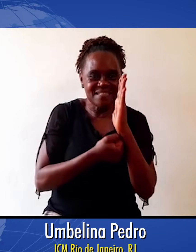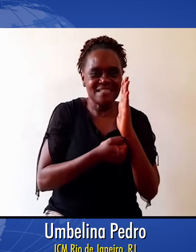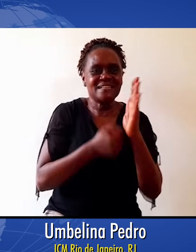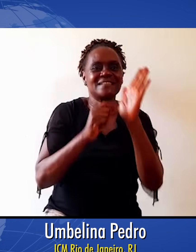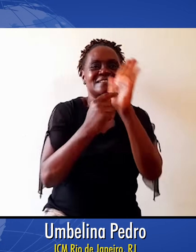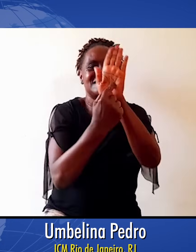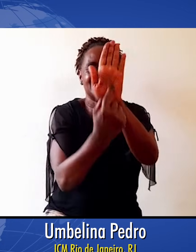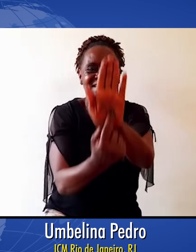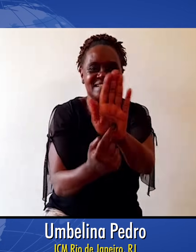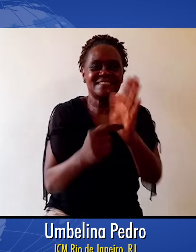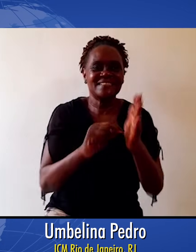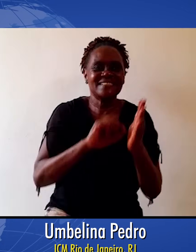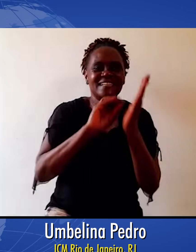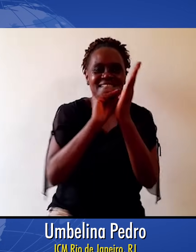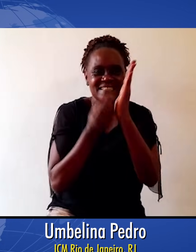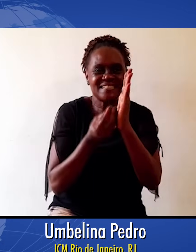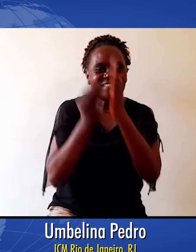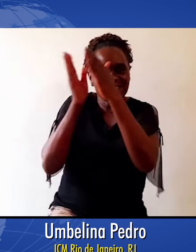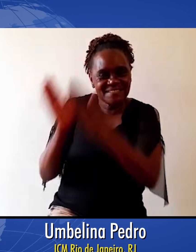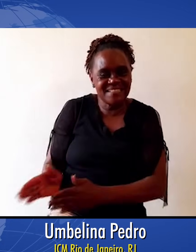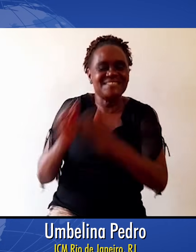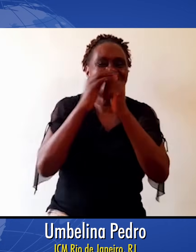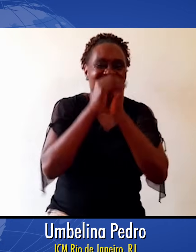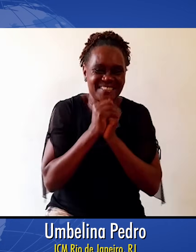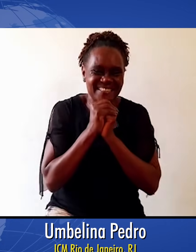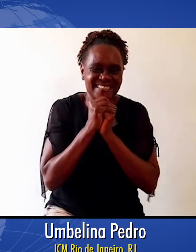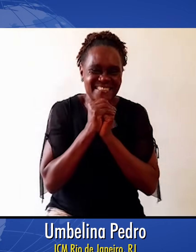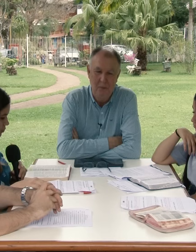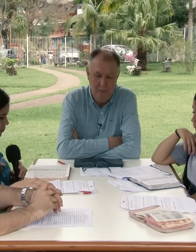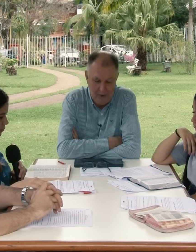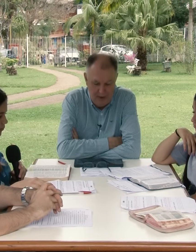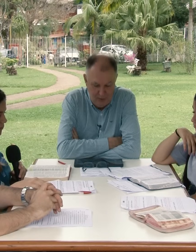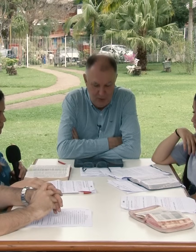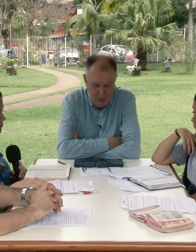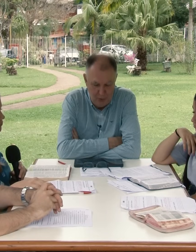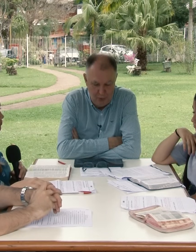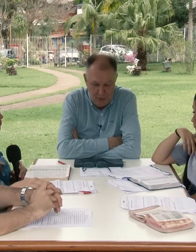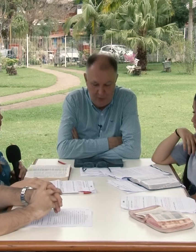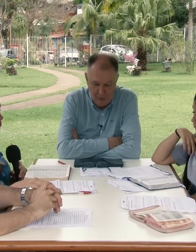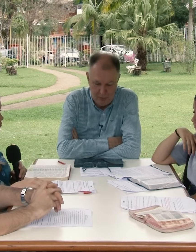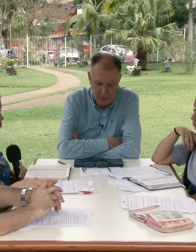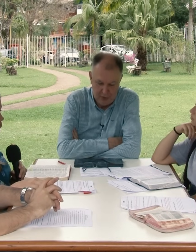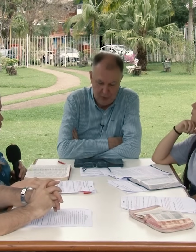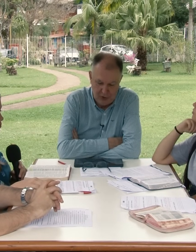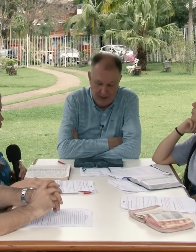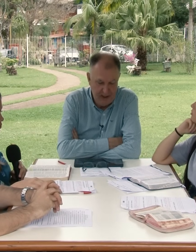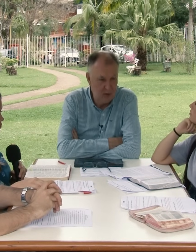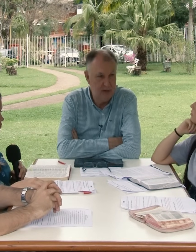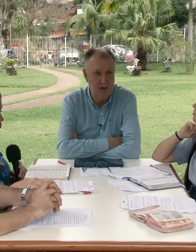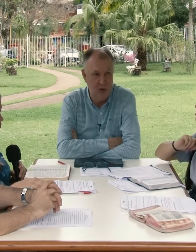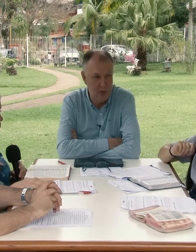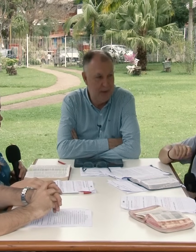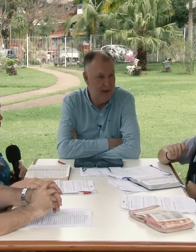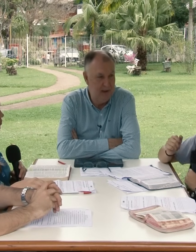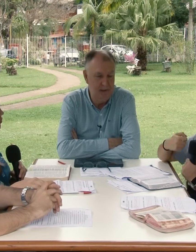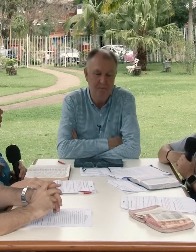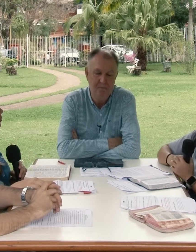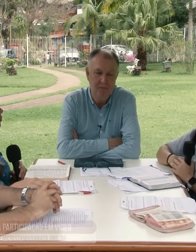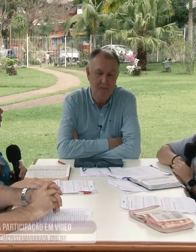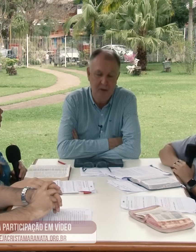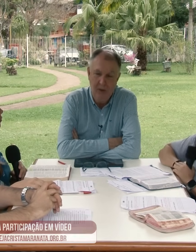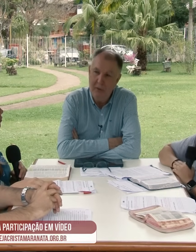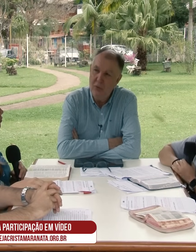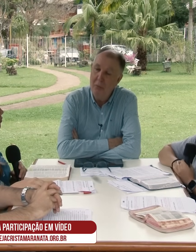mistérios revelados à igreja fiel. Amém? Bem, assistimos os vídeos do Israel, da senhora